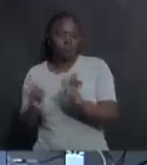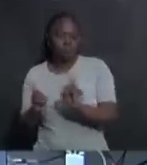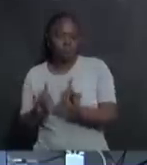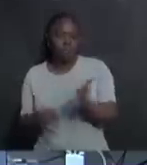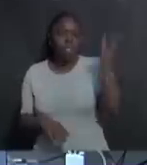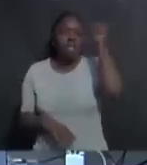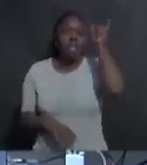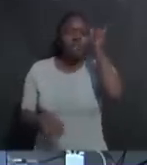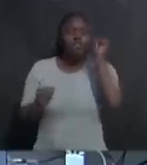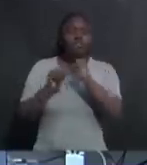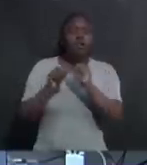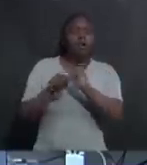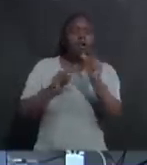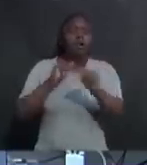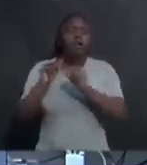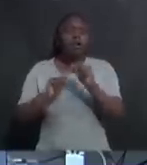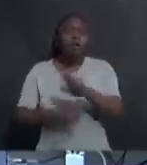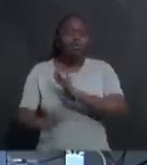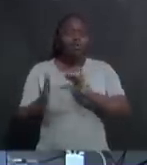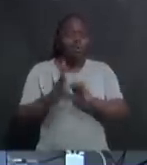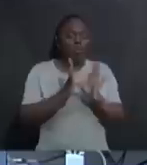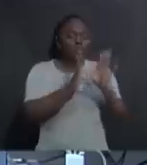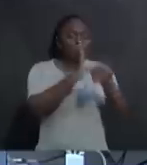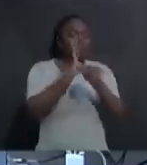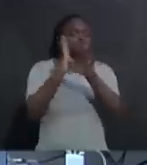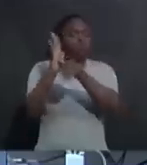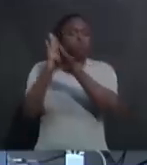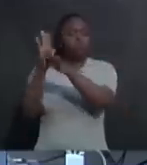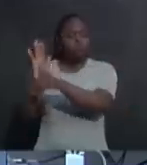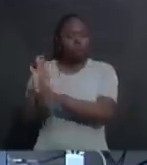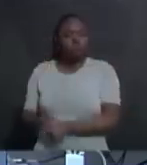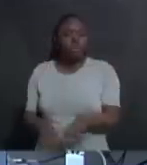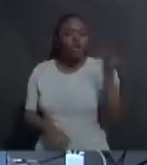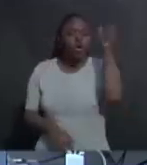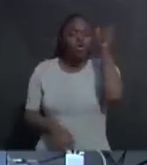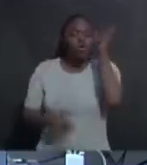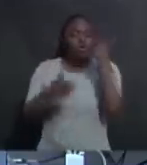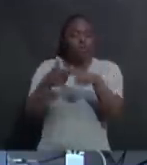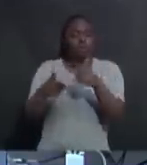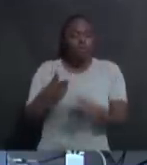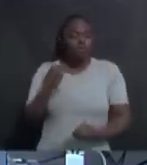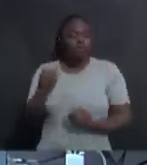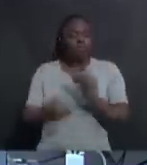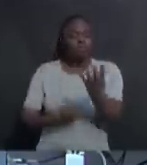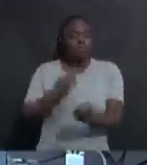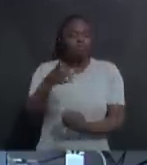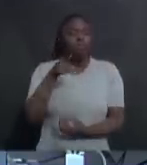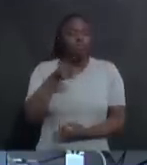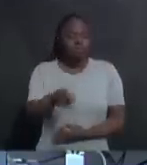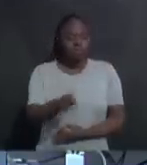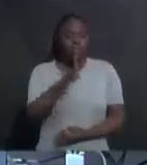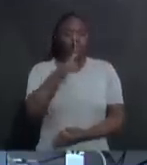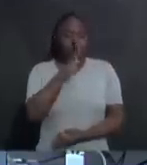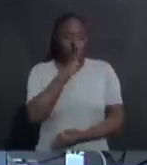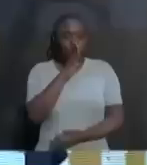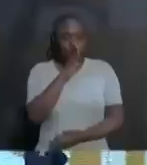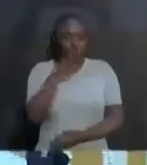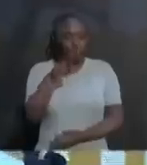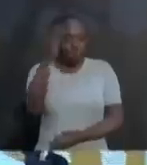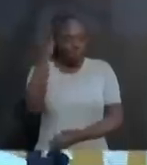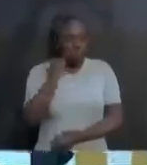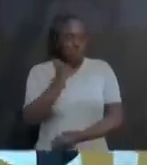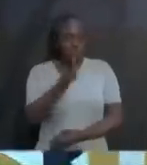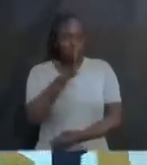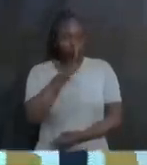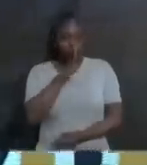você? Rouba tudo. Sabe por que o diabo enche a vida da gente de problema? Para calar sua voz profética. Agora pensa comigo, você já está